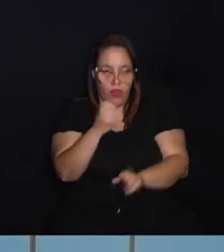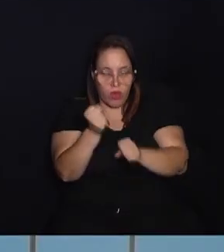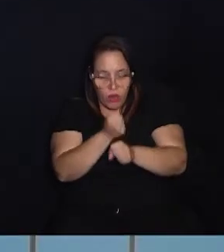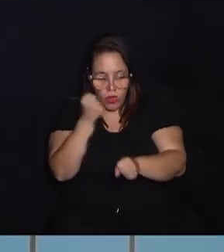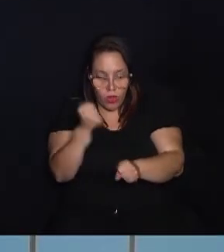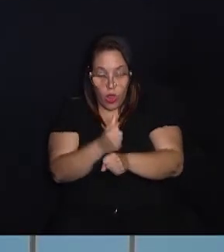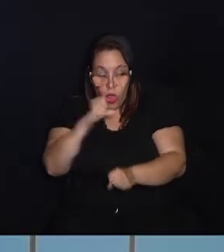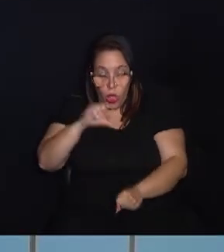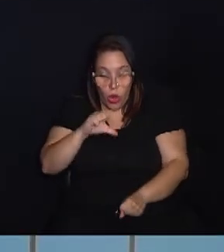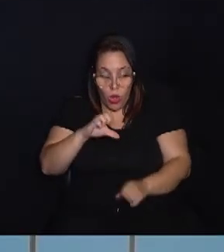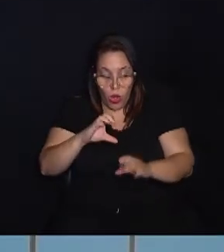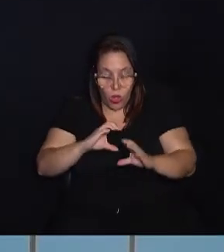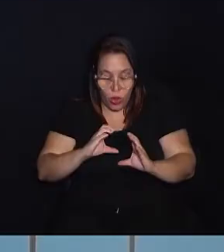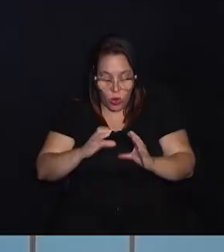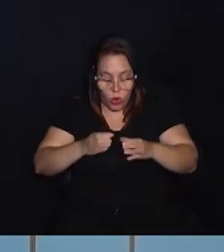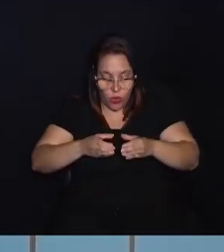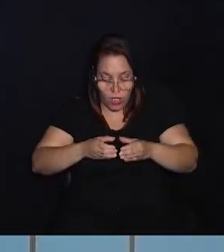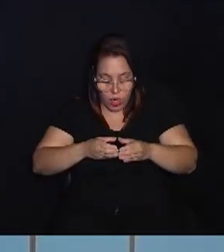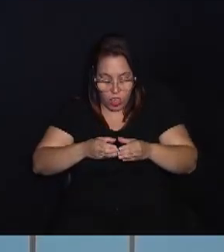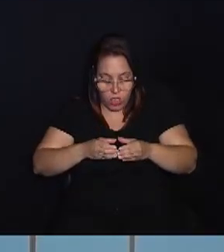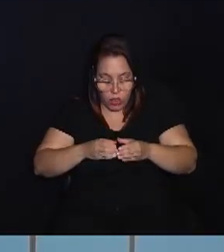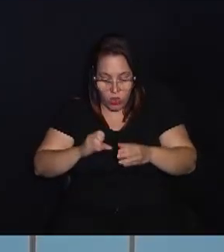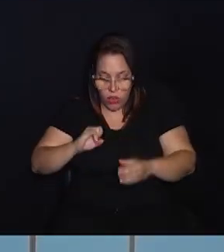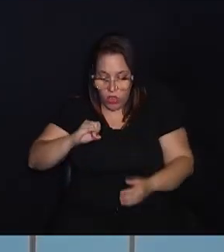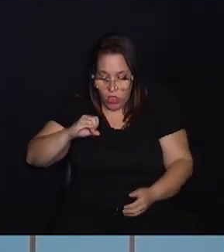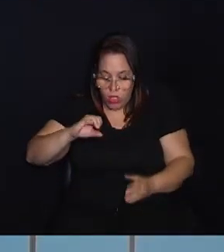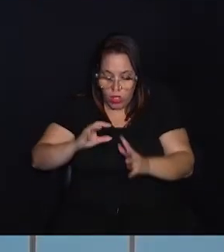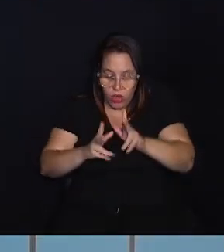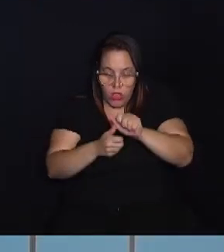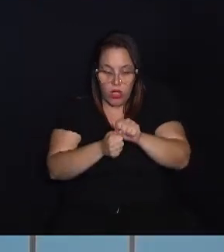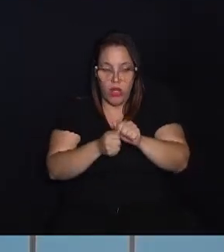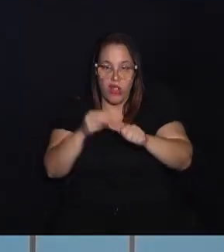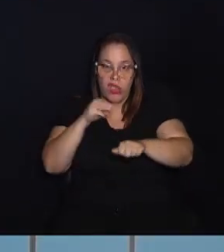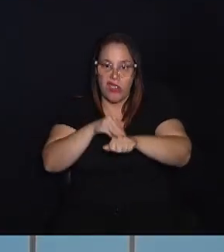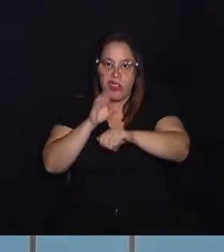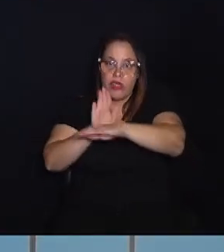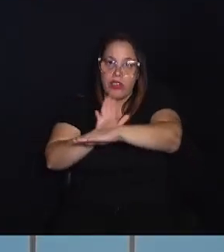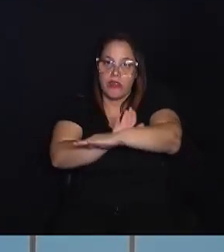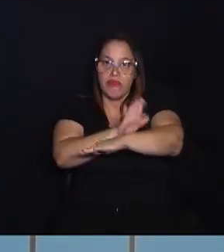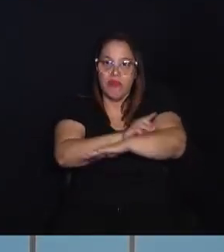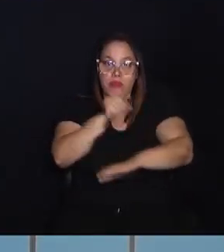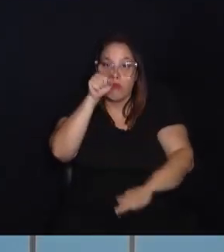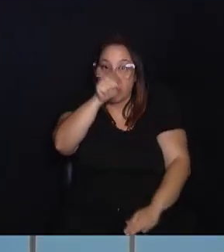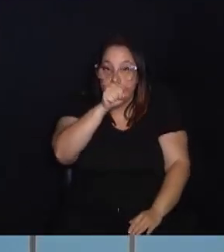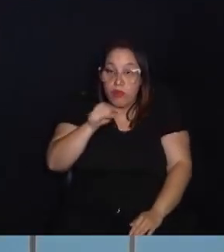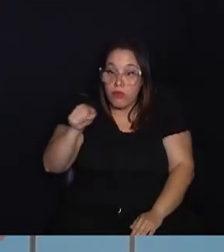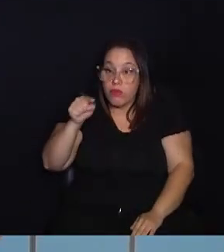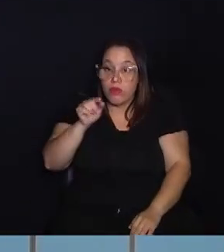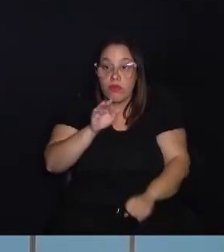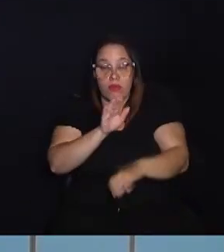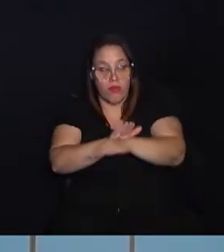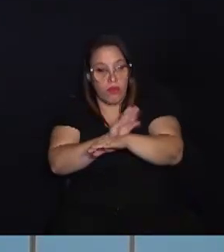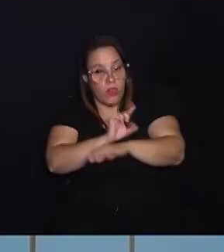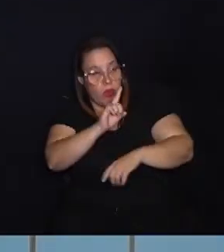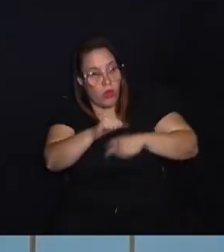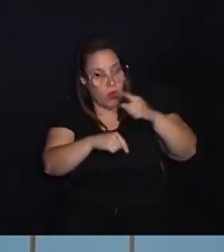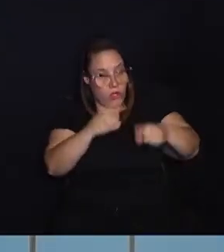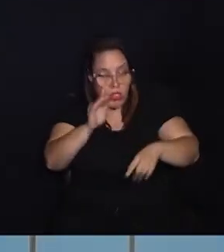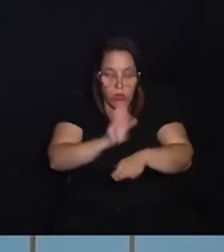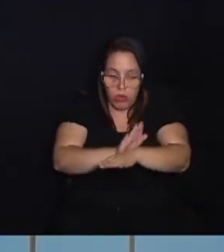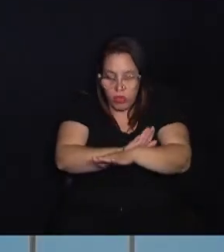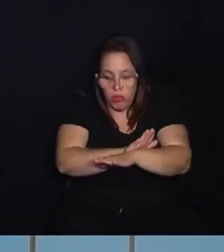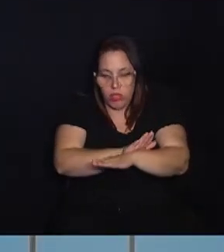9º Congresso Internacional. A nossa missão é ajudar aquelas pessoas que ajudam outras